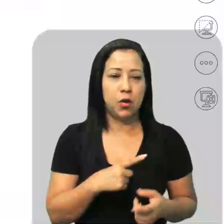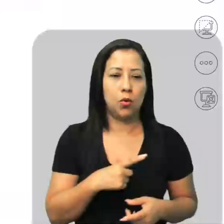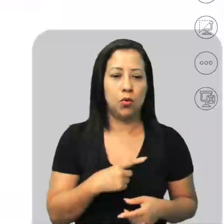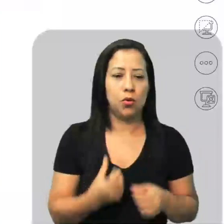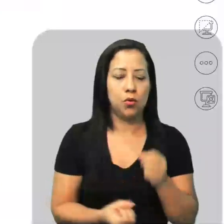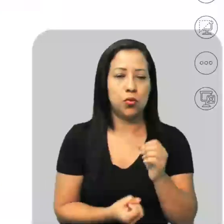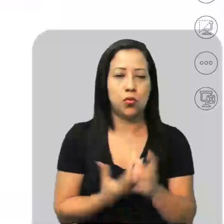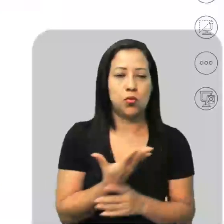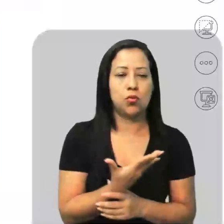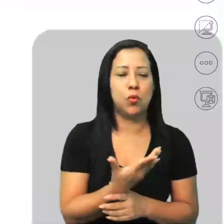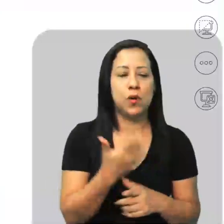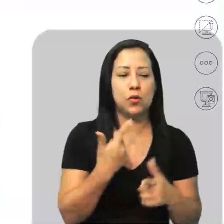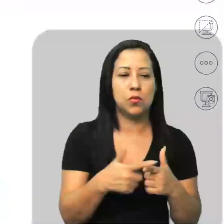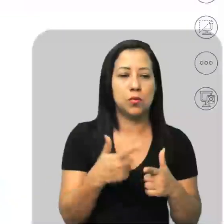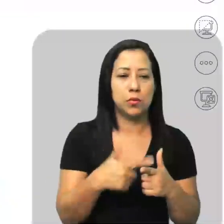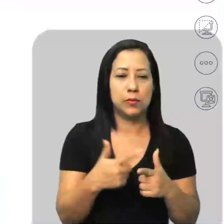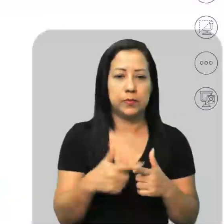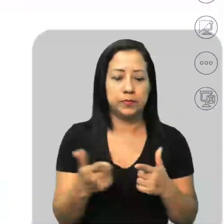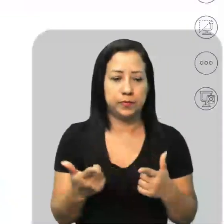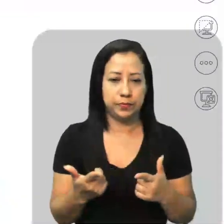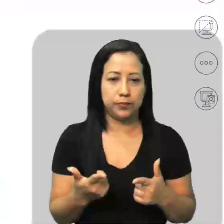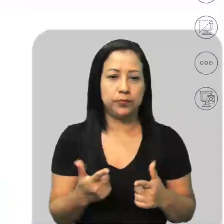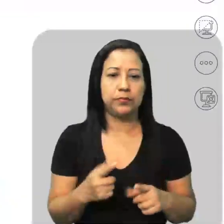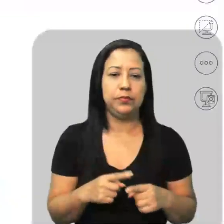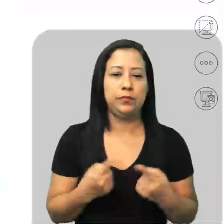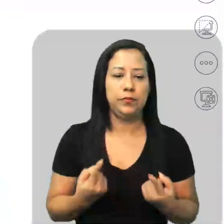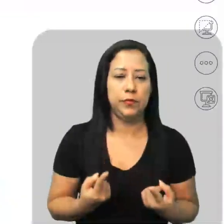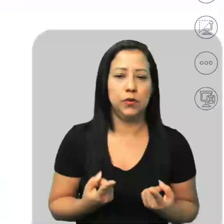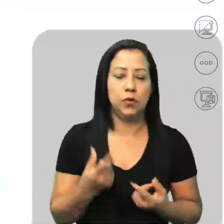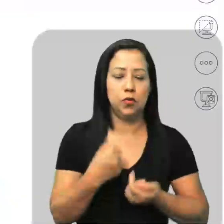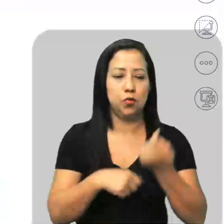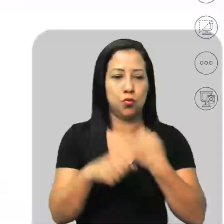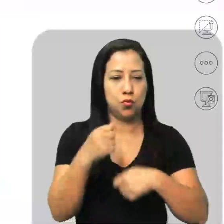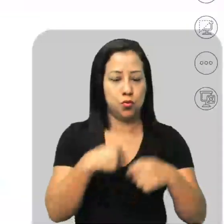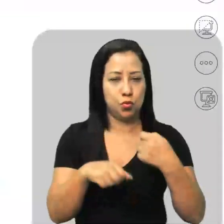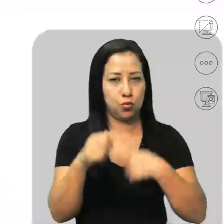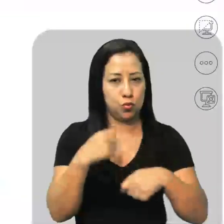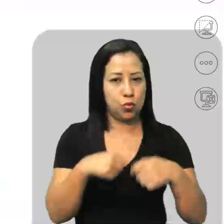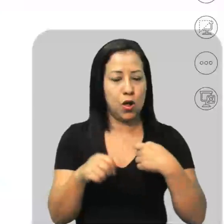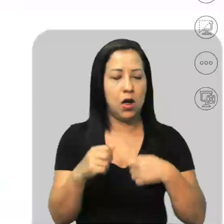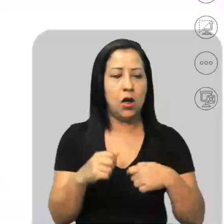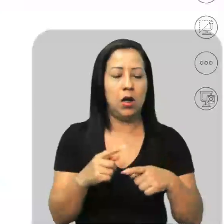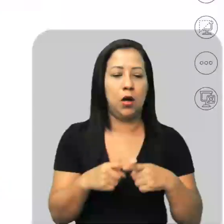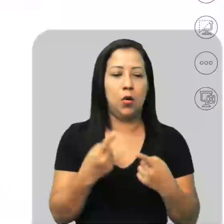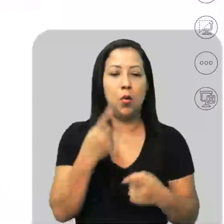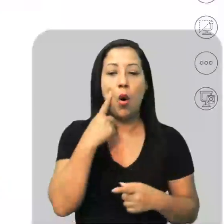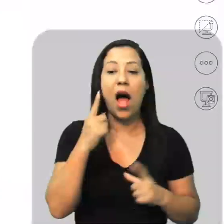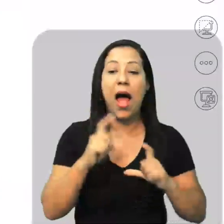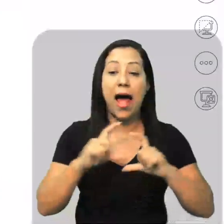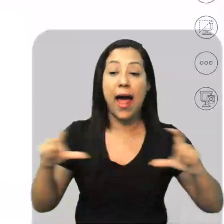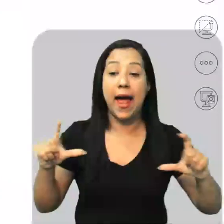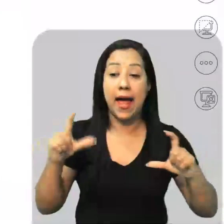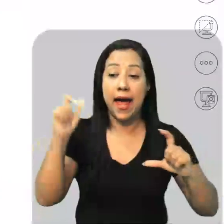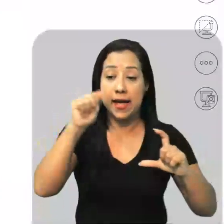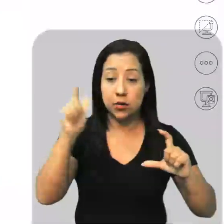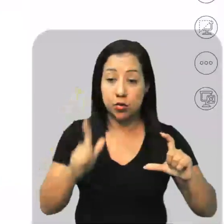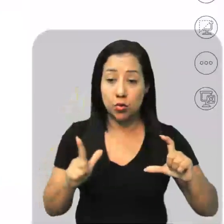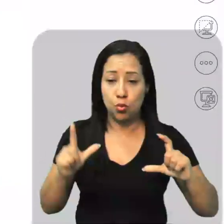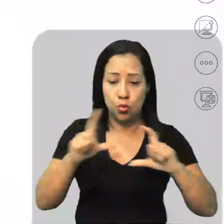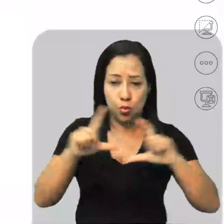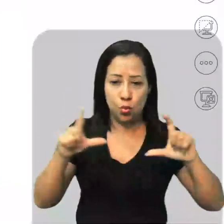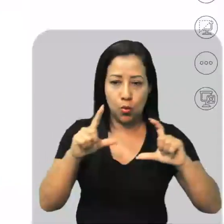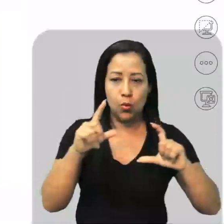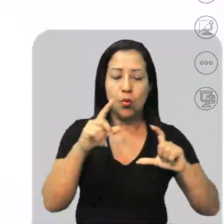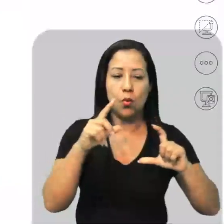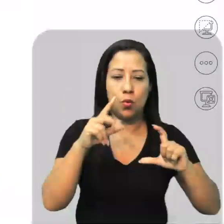composição etária que impacta diretamente no social e no econômico. Veja no azulzinho. Ao